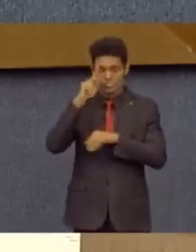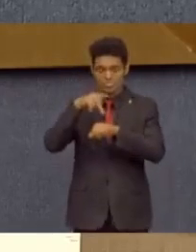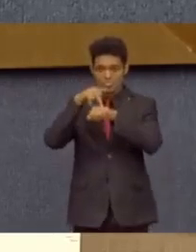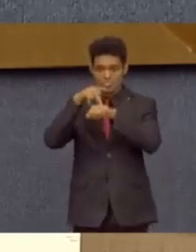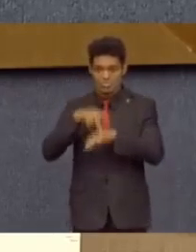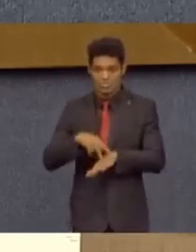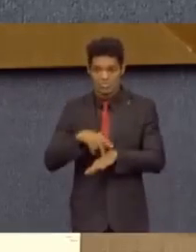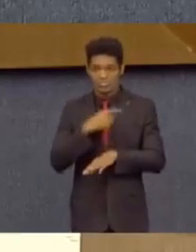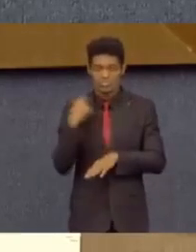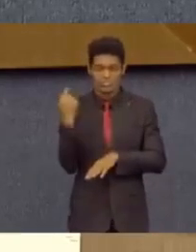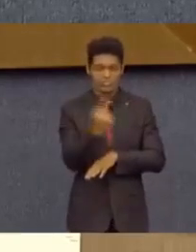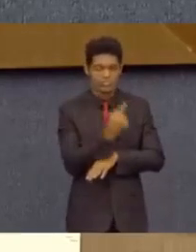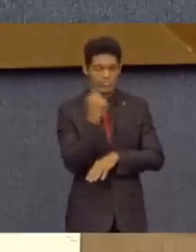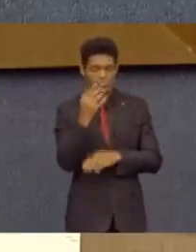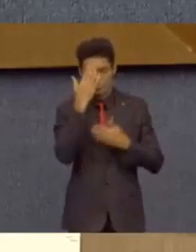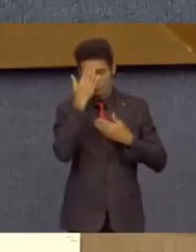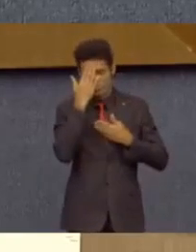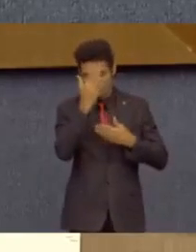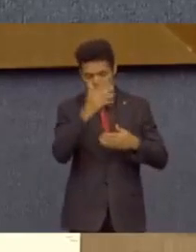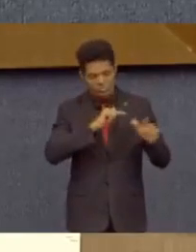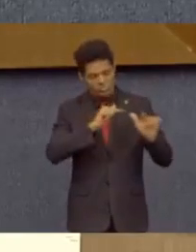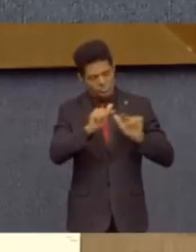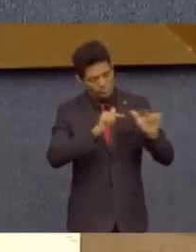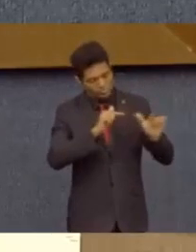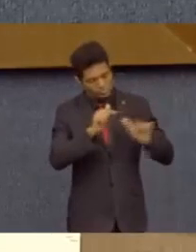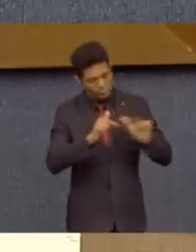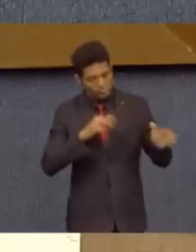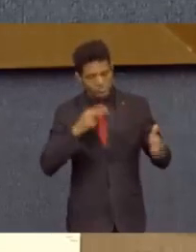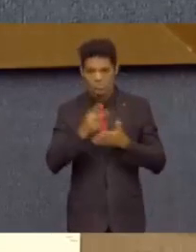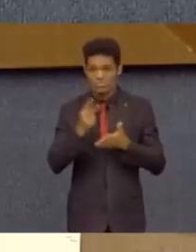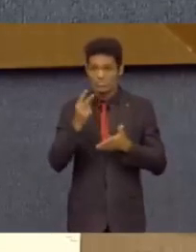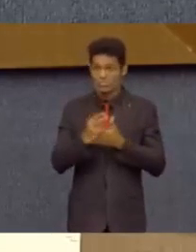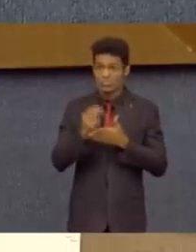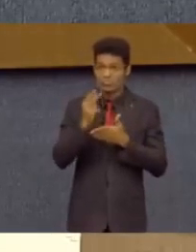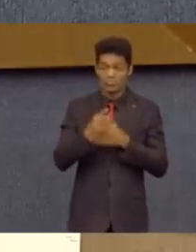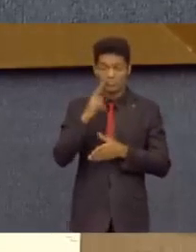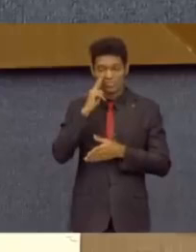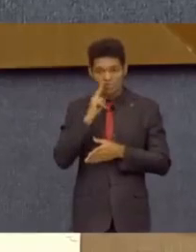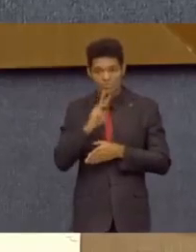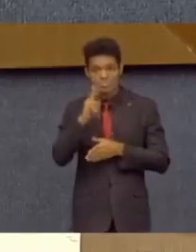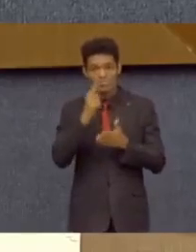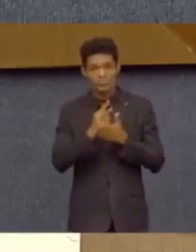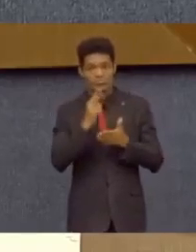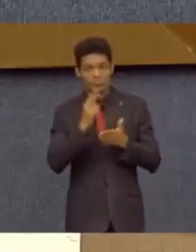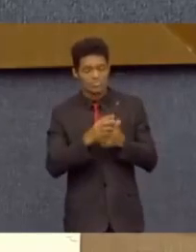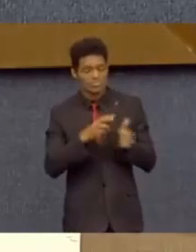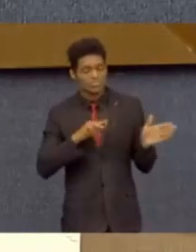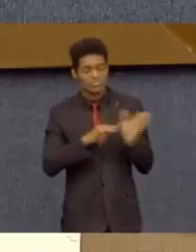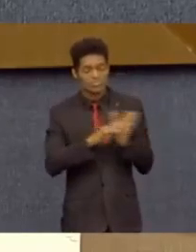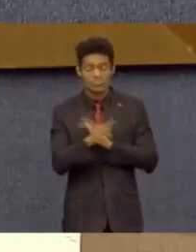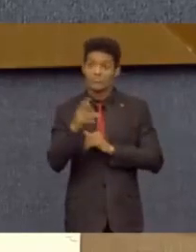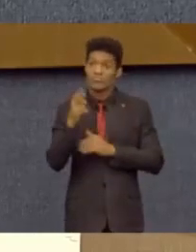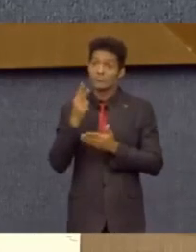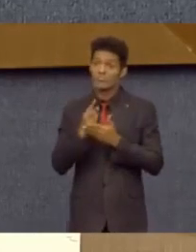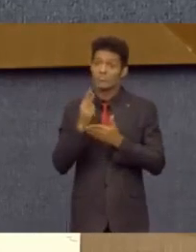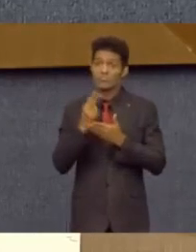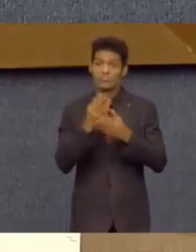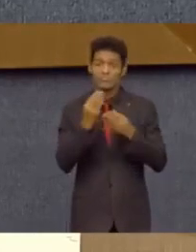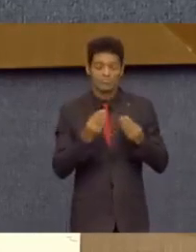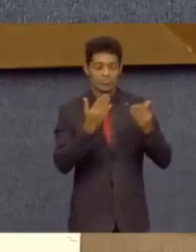Agradecemos seu empenho, dedicação, trabalho, escuta, metodismo,